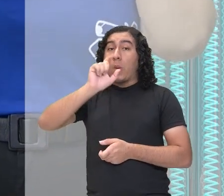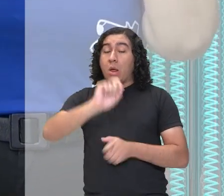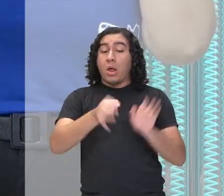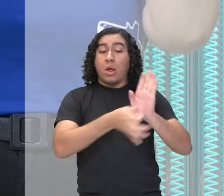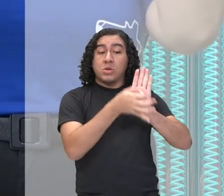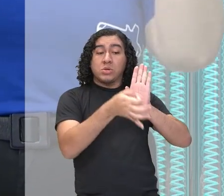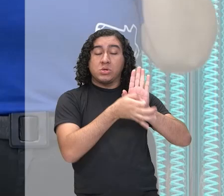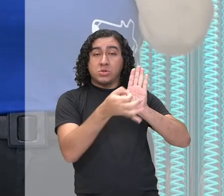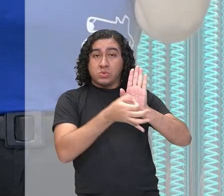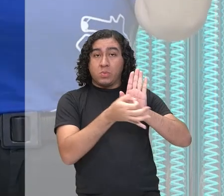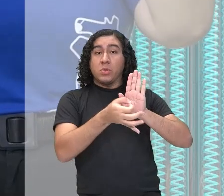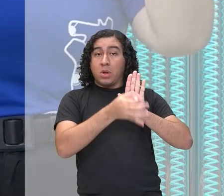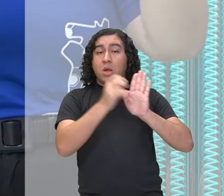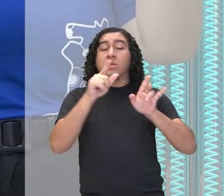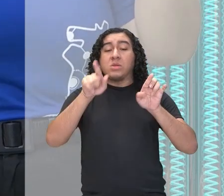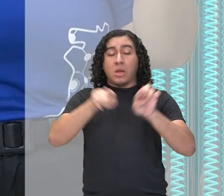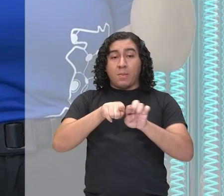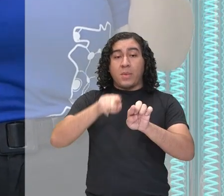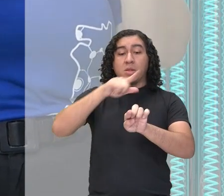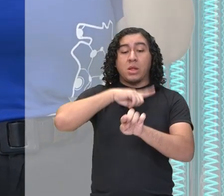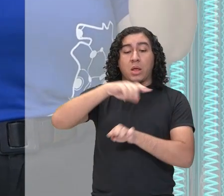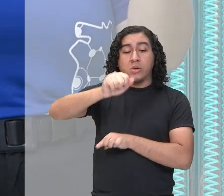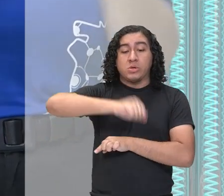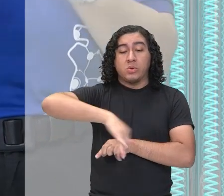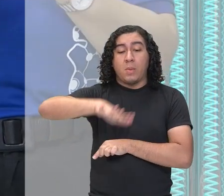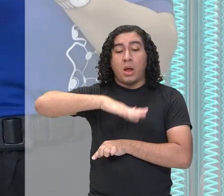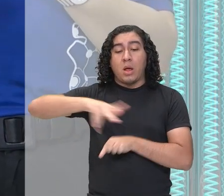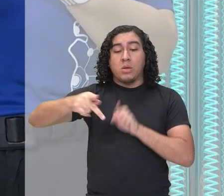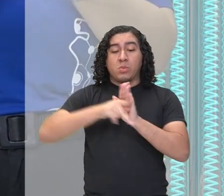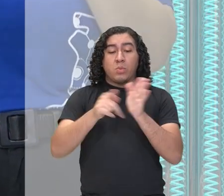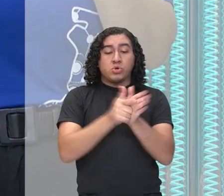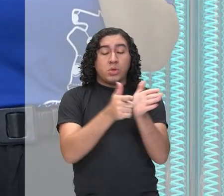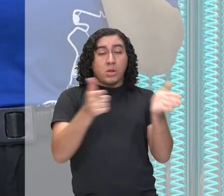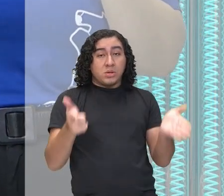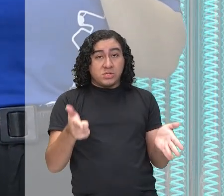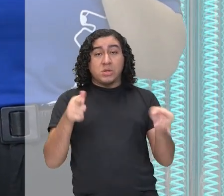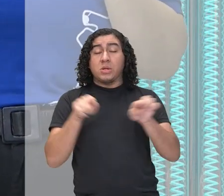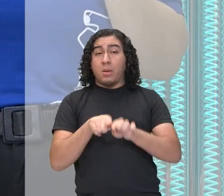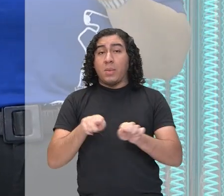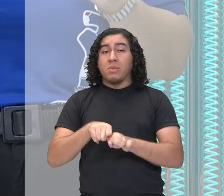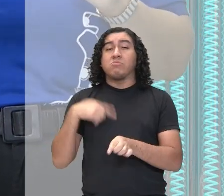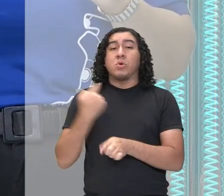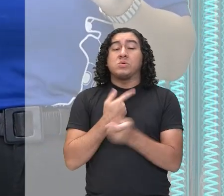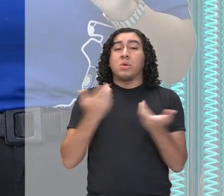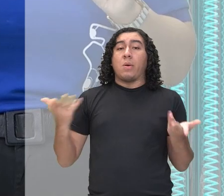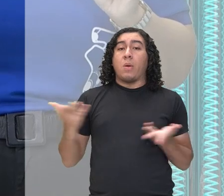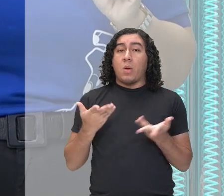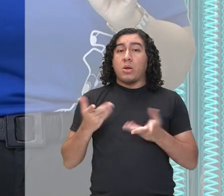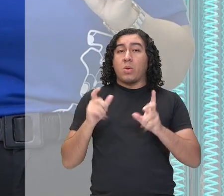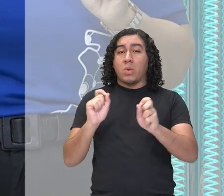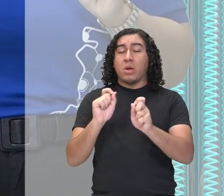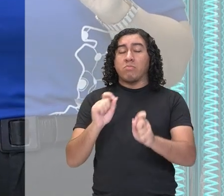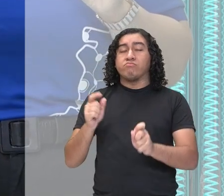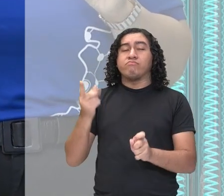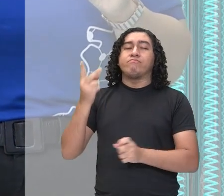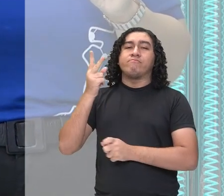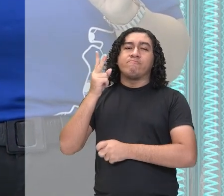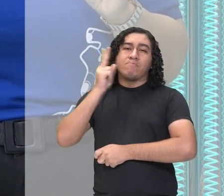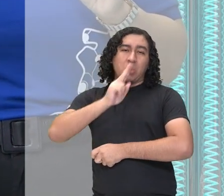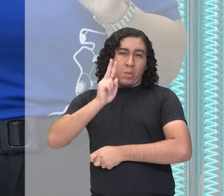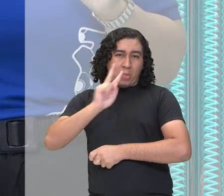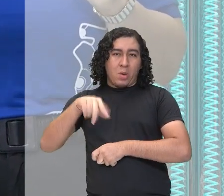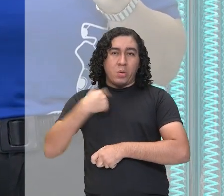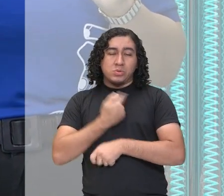opinião, que circula nessa esfera jornalística e midiática. Nós vamos agora rever o